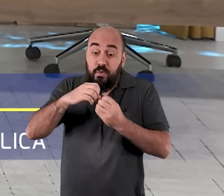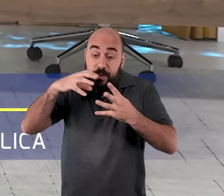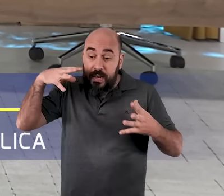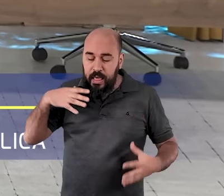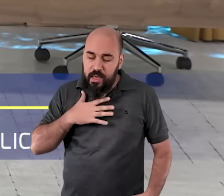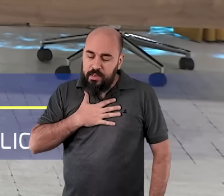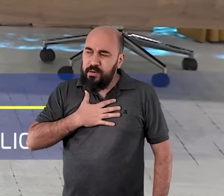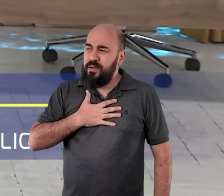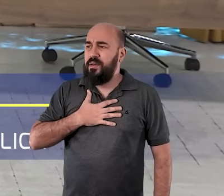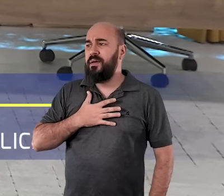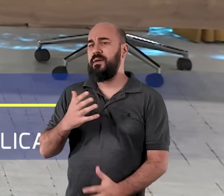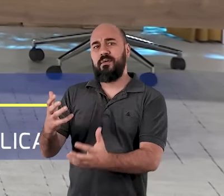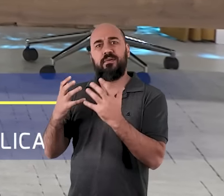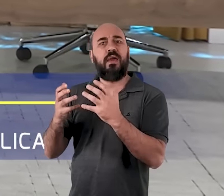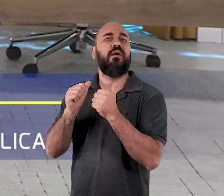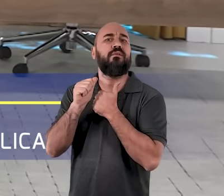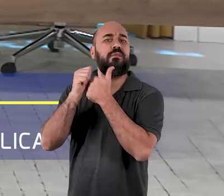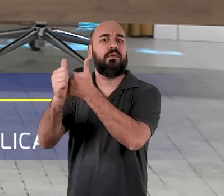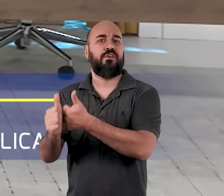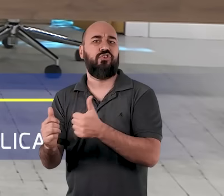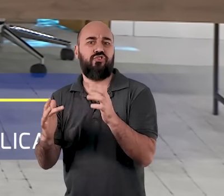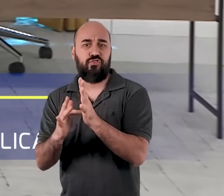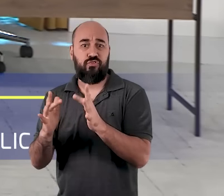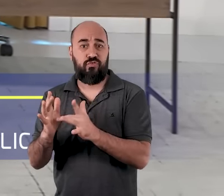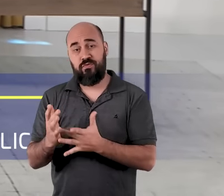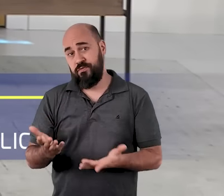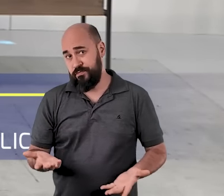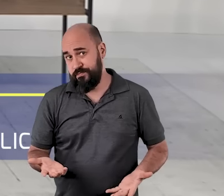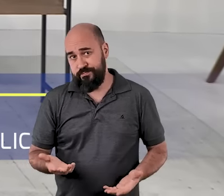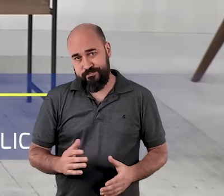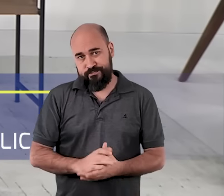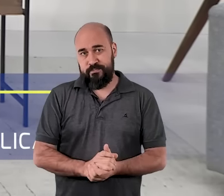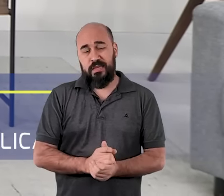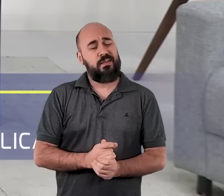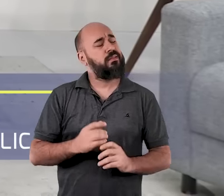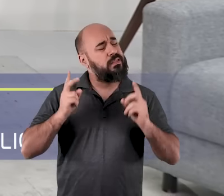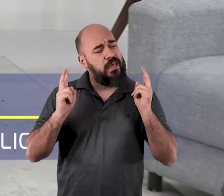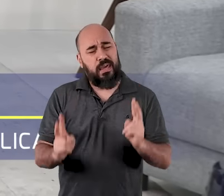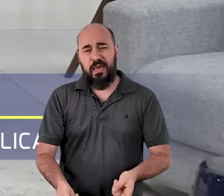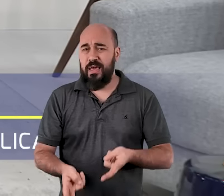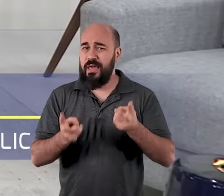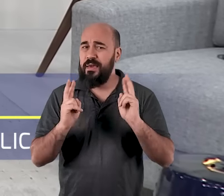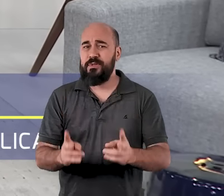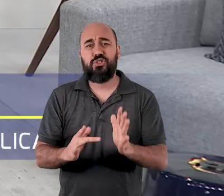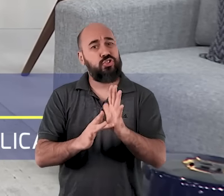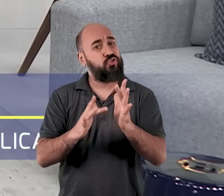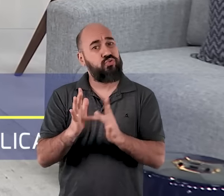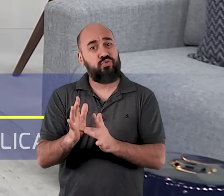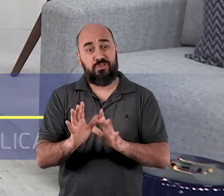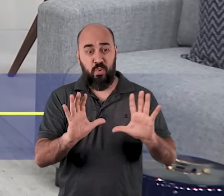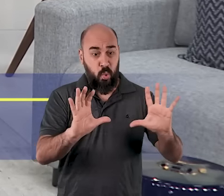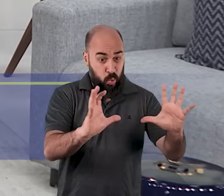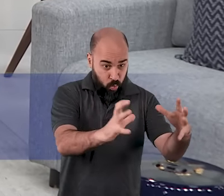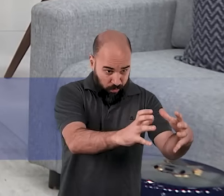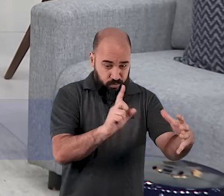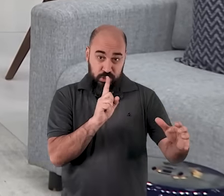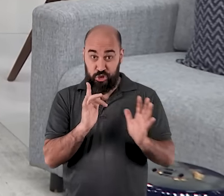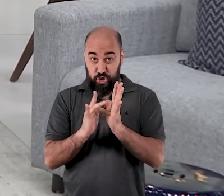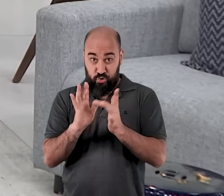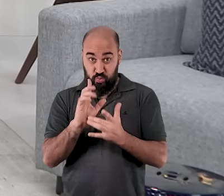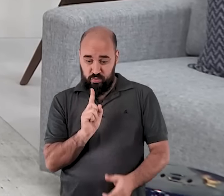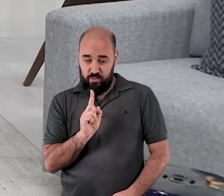Jesus. Durante todo o ministério de Cristo foi assim. Uns queriam segui-lo e